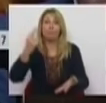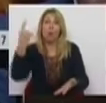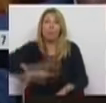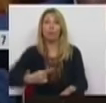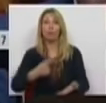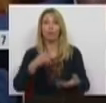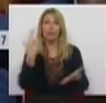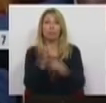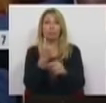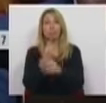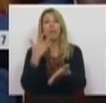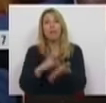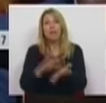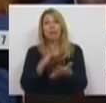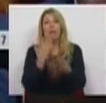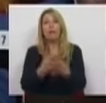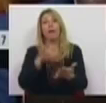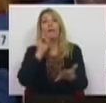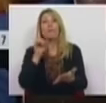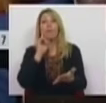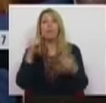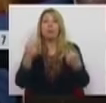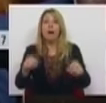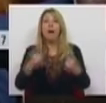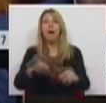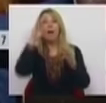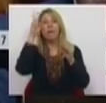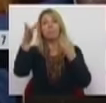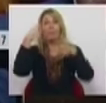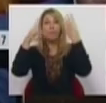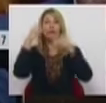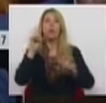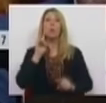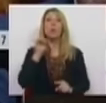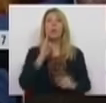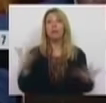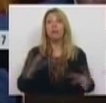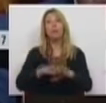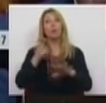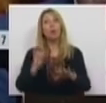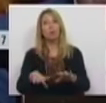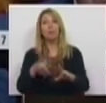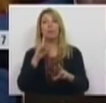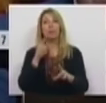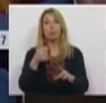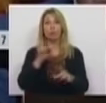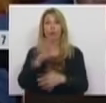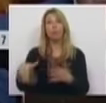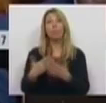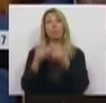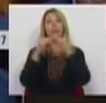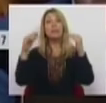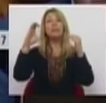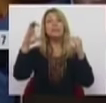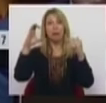educação de qualidade, e é por isso que o Bloco de Esquerda propõe um escalão C da ação social escolar, que no futuro nós achamos que pode